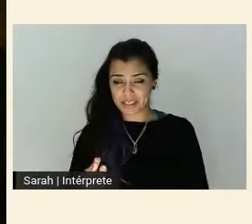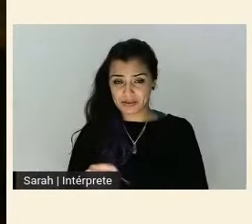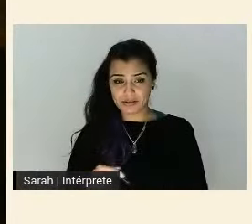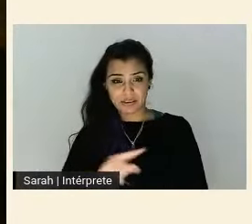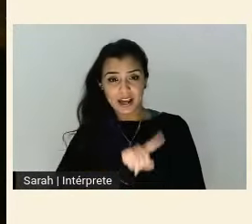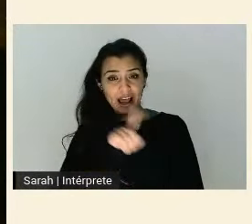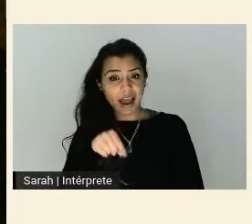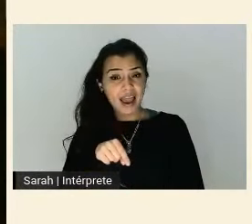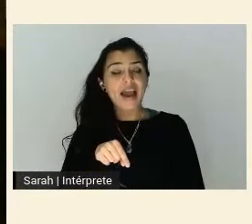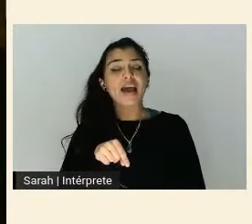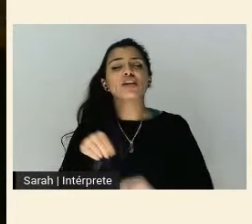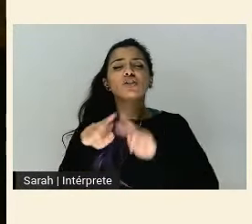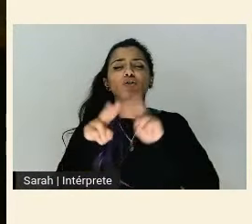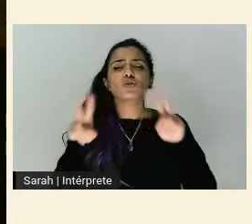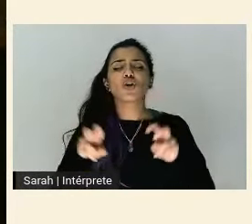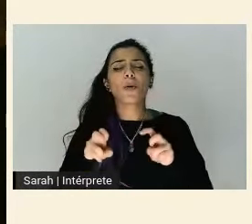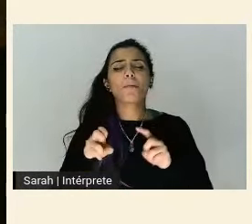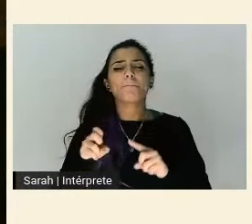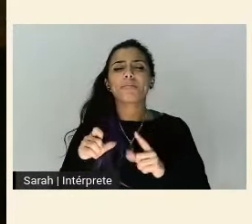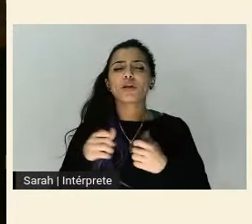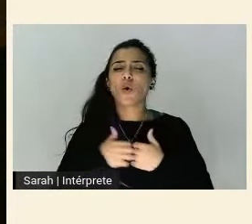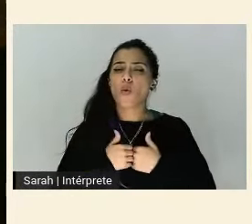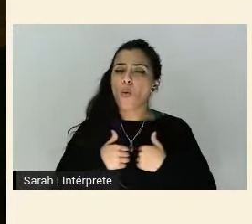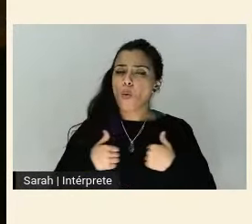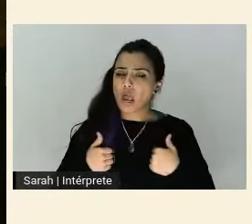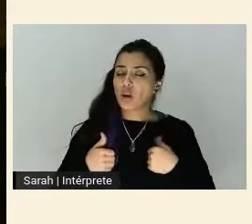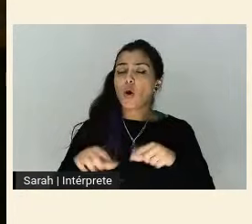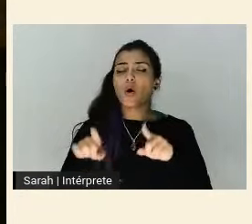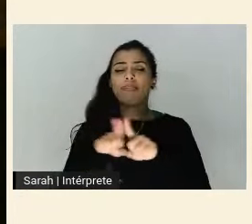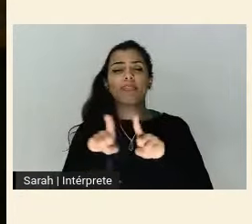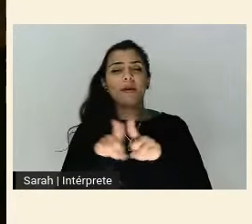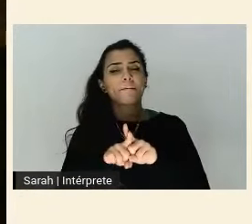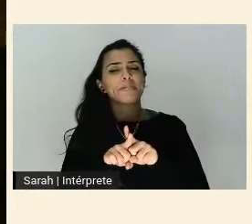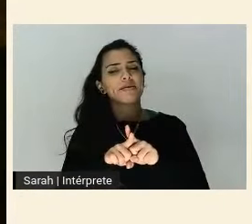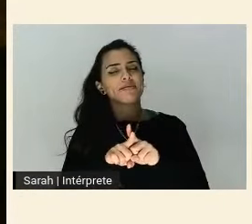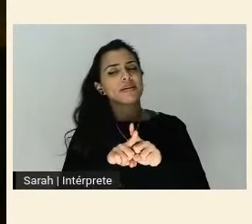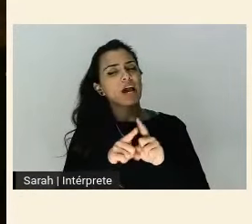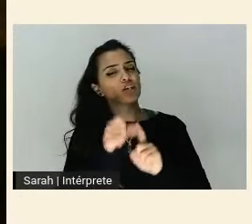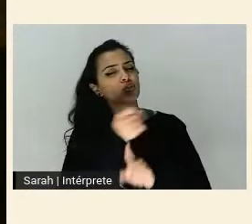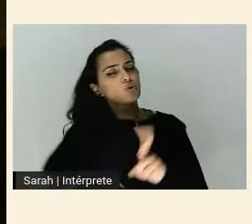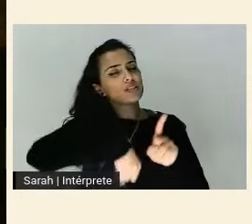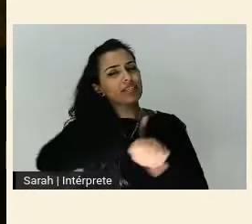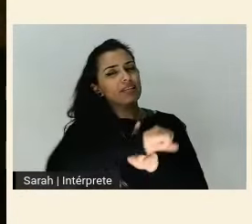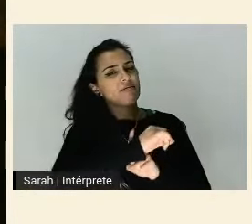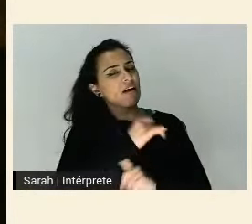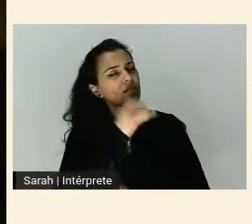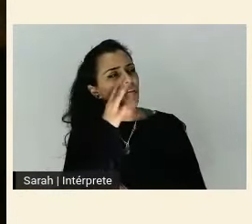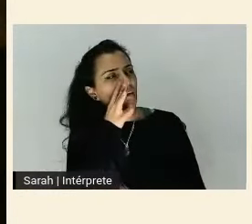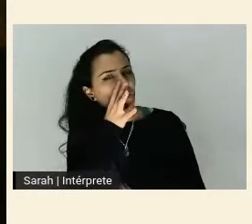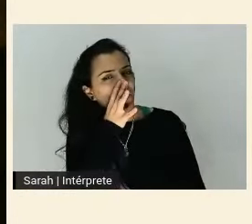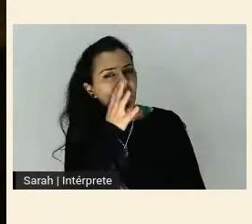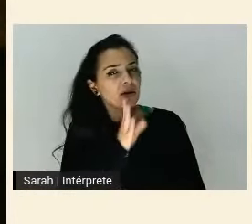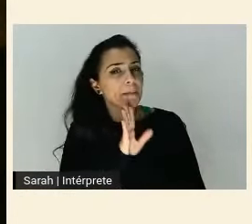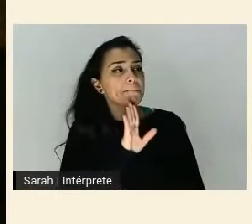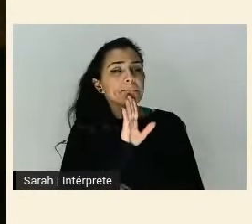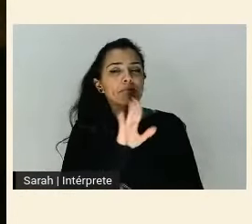do herói e o encontro com a sociedade burguesa, moderna, contemporânea, porém, ao mesmo tempo, é arcaico, é